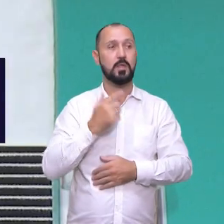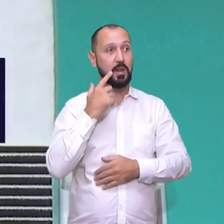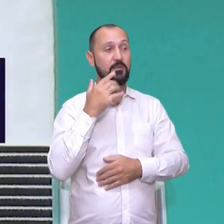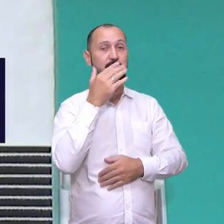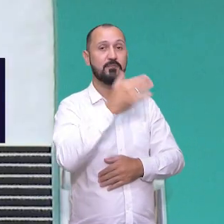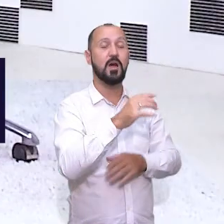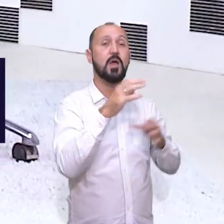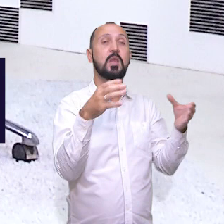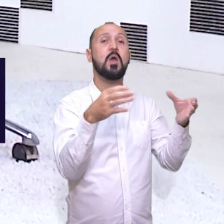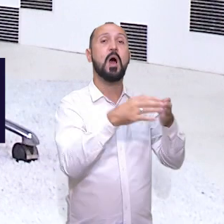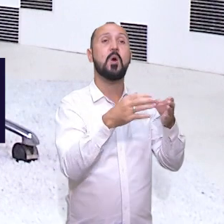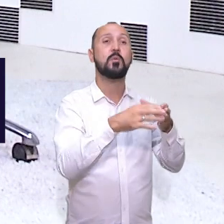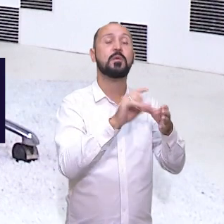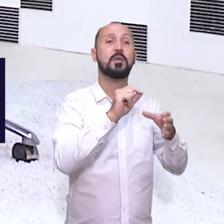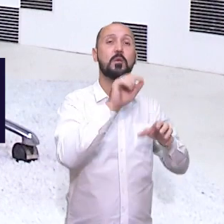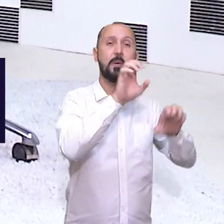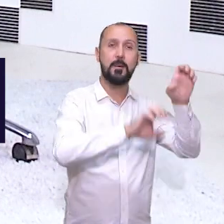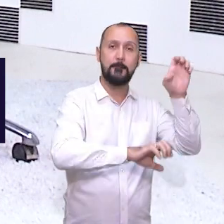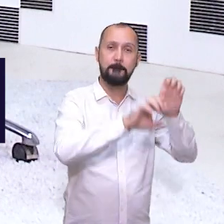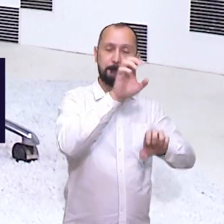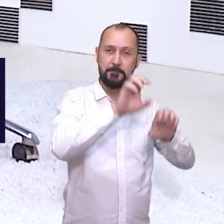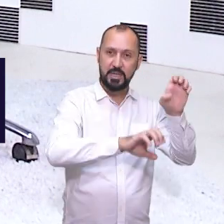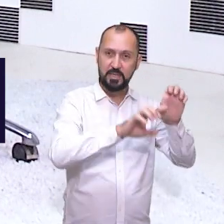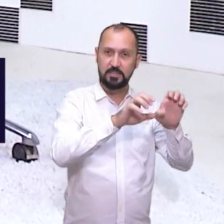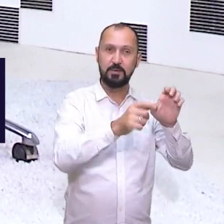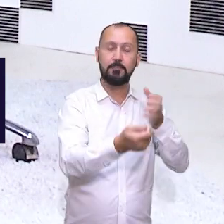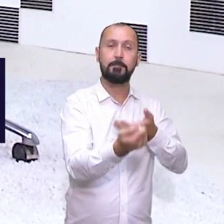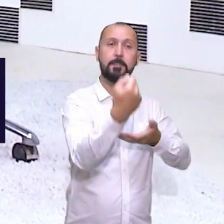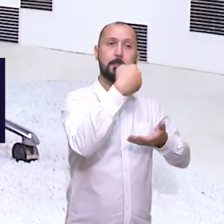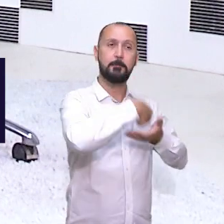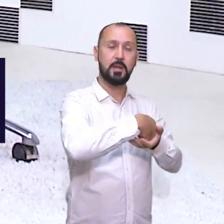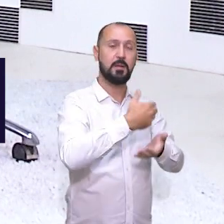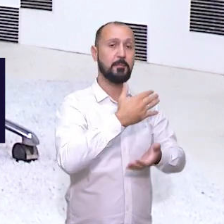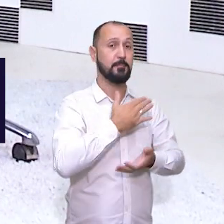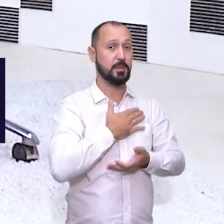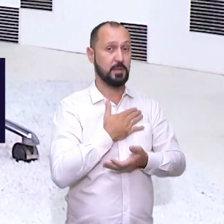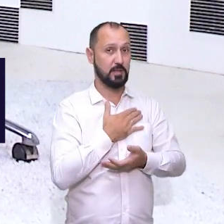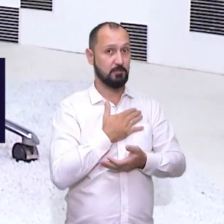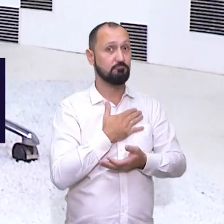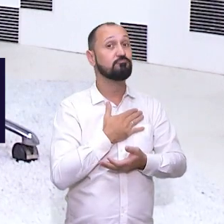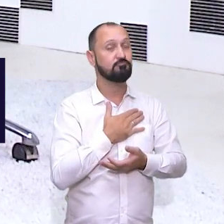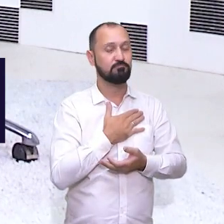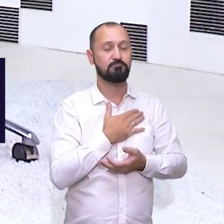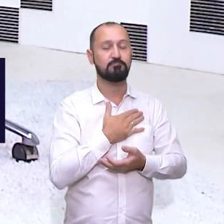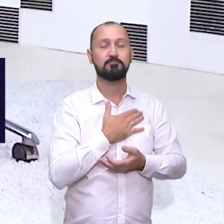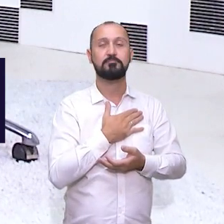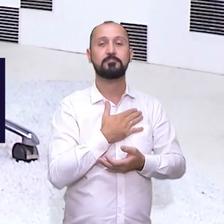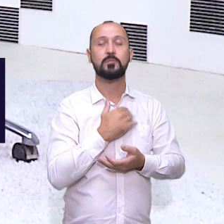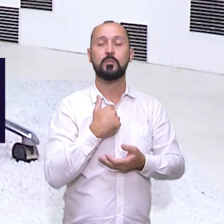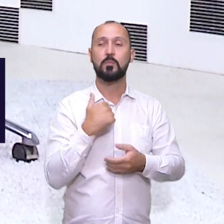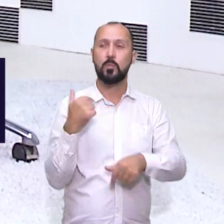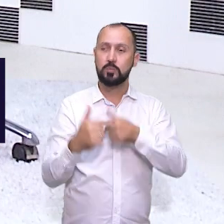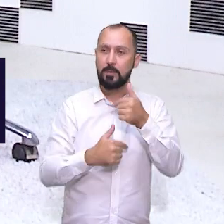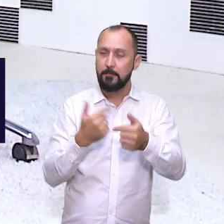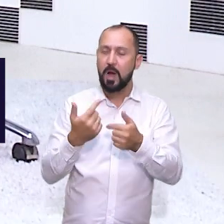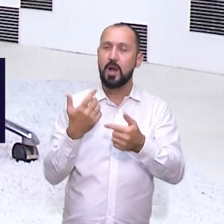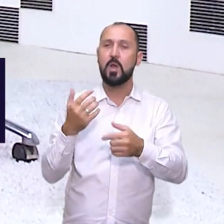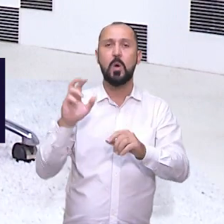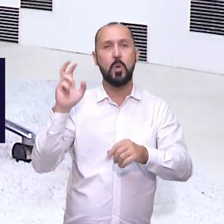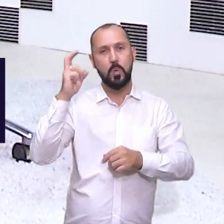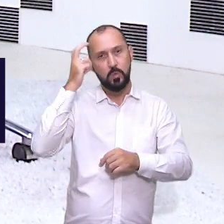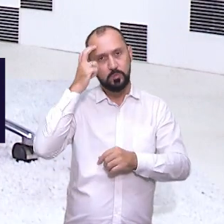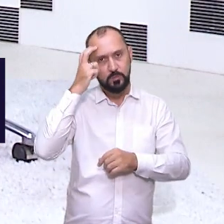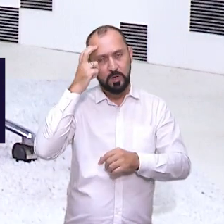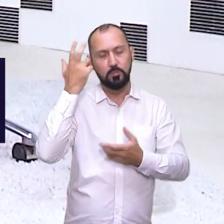dá para o artista. O artista tem que ir atrás de um patrocinador, que é uma empresa normalmente, e essa empresa vai